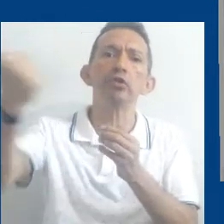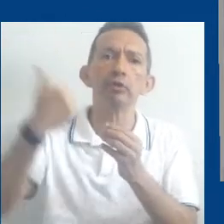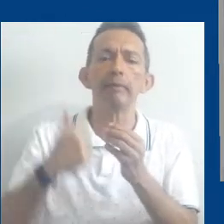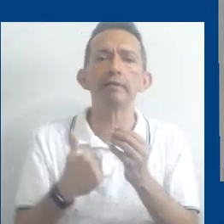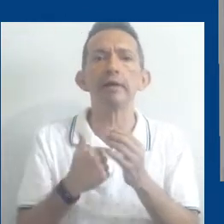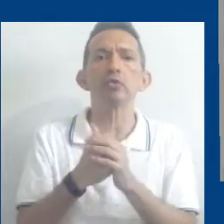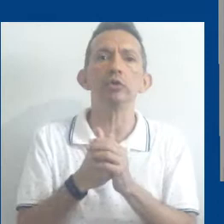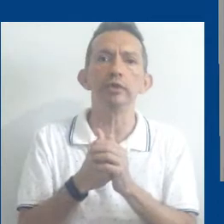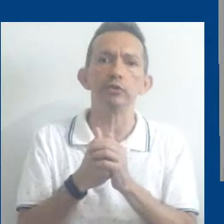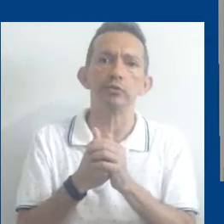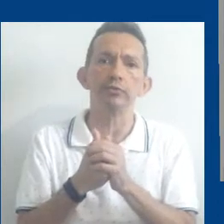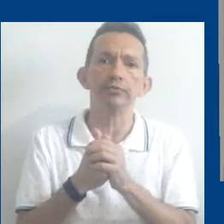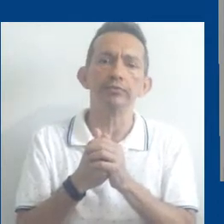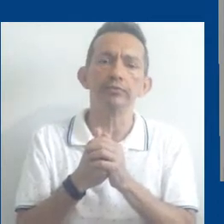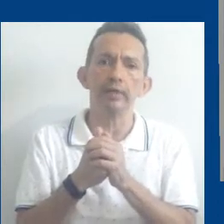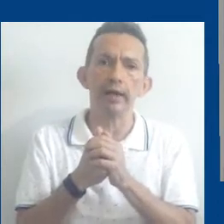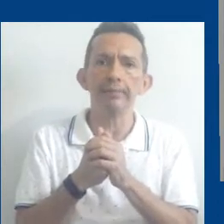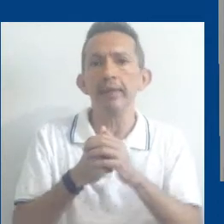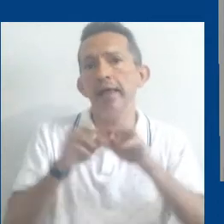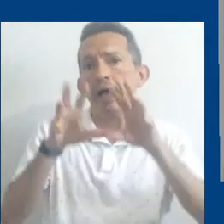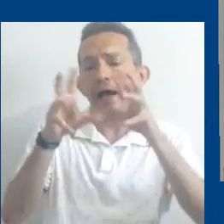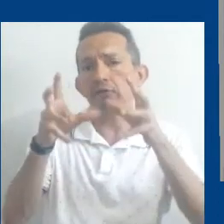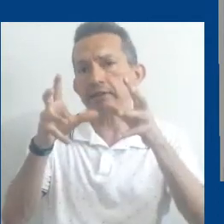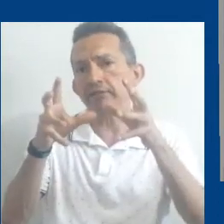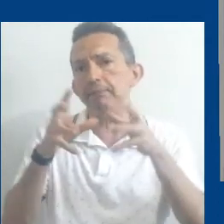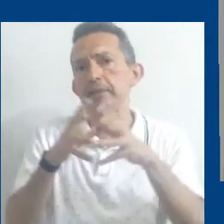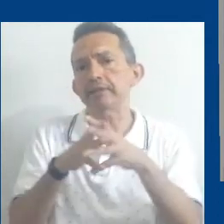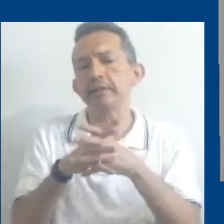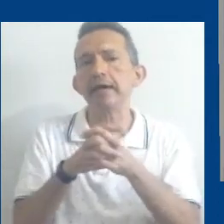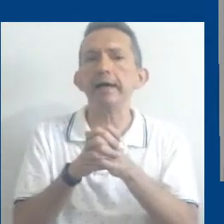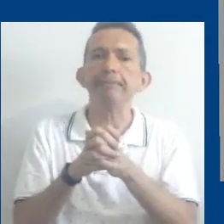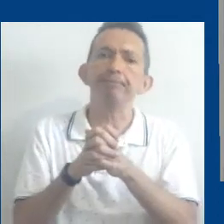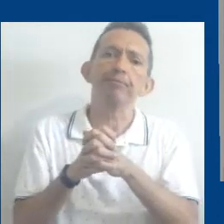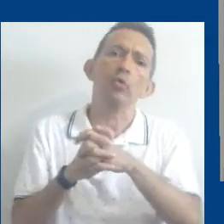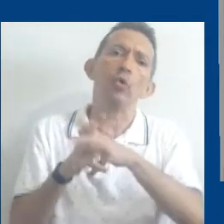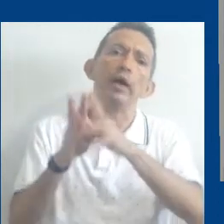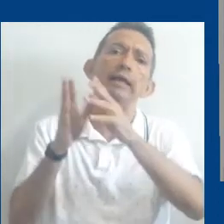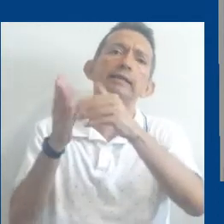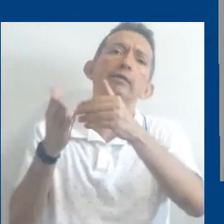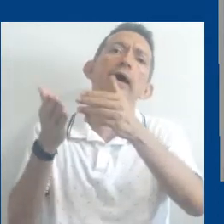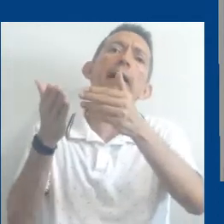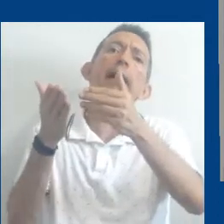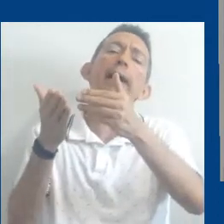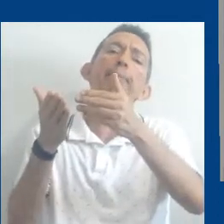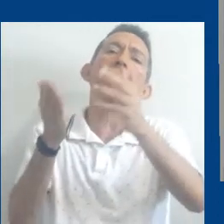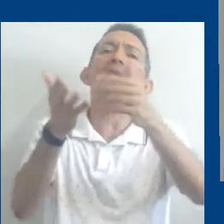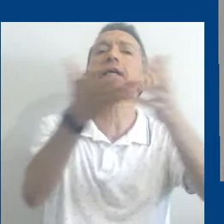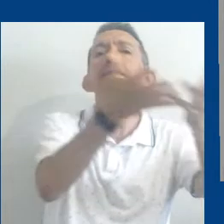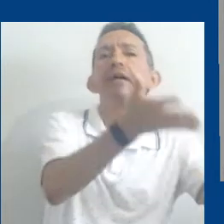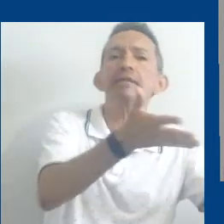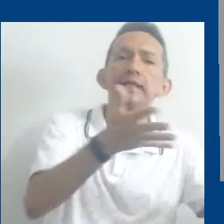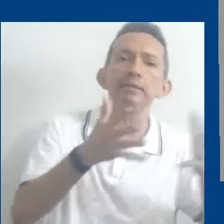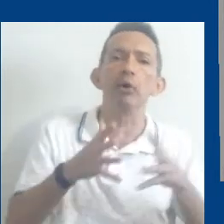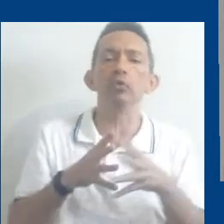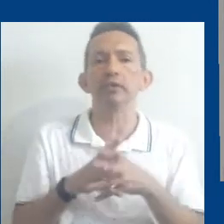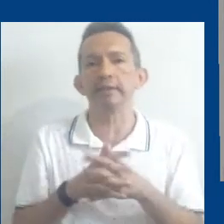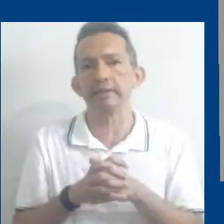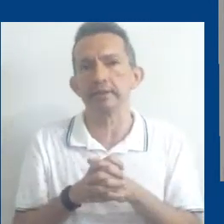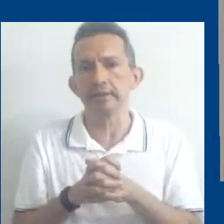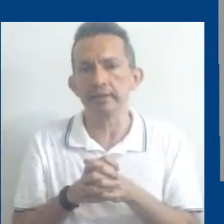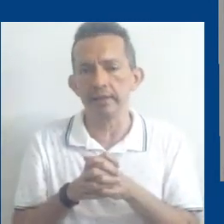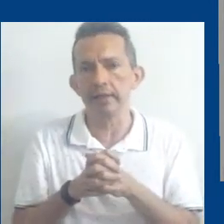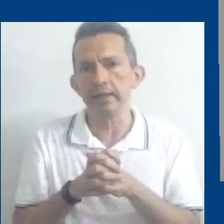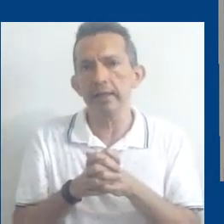no retículo endoplasmático liso, tá? Aí você vai pensar com relação a para que servem essas